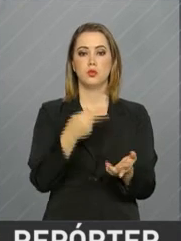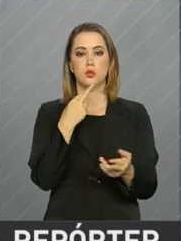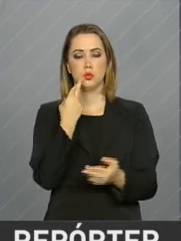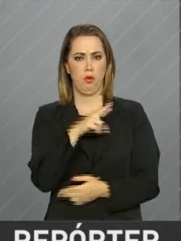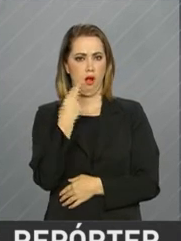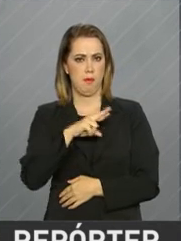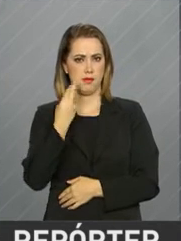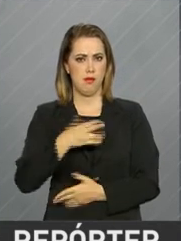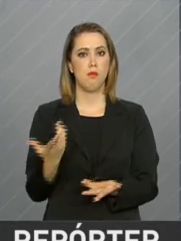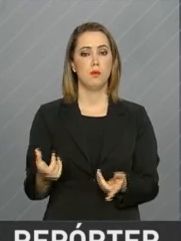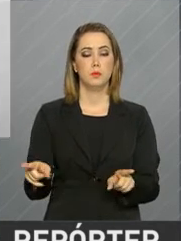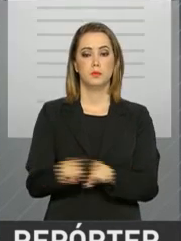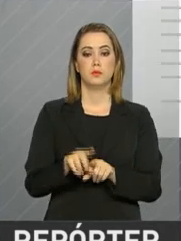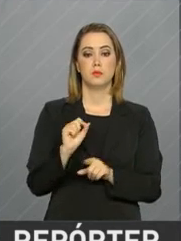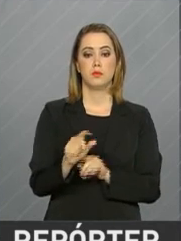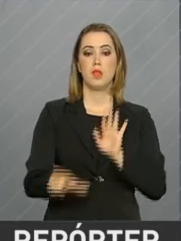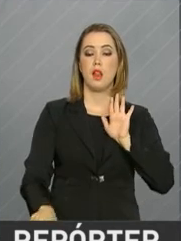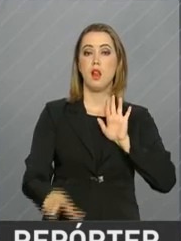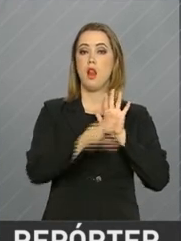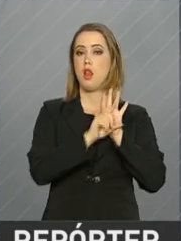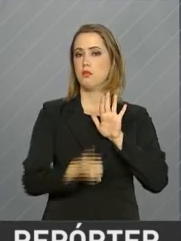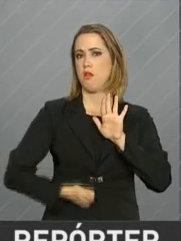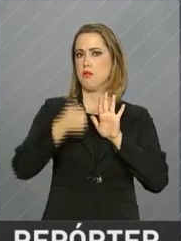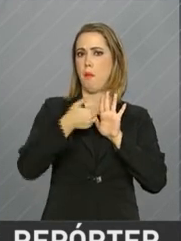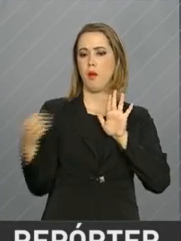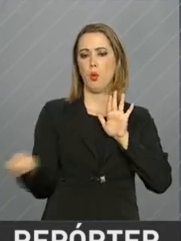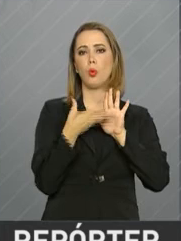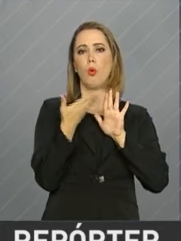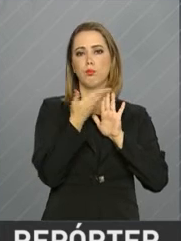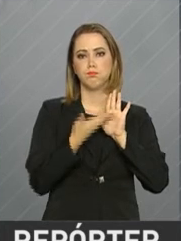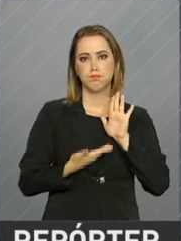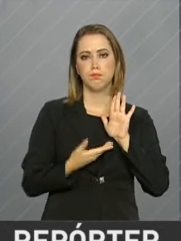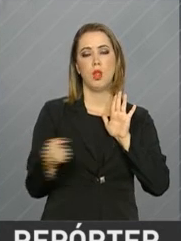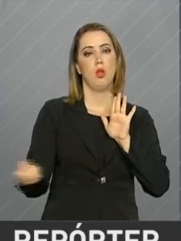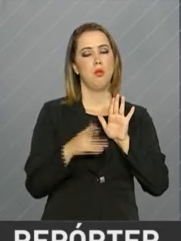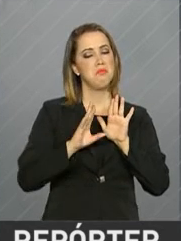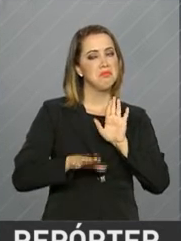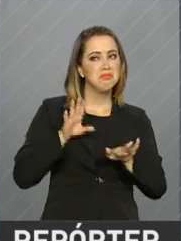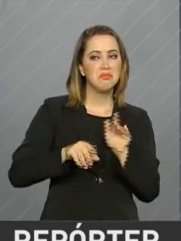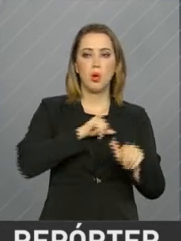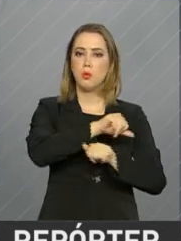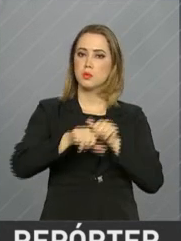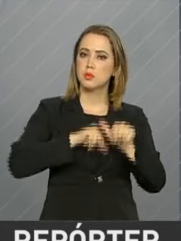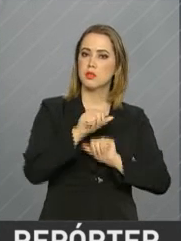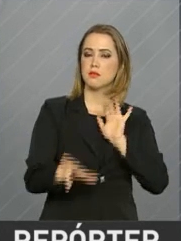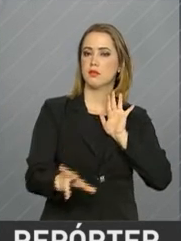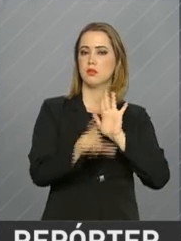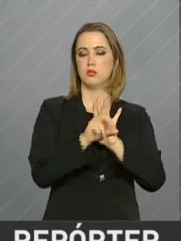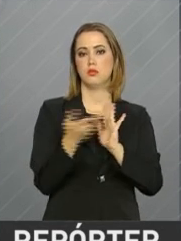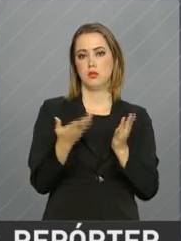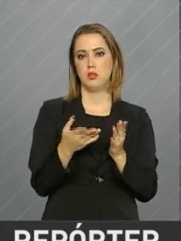de reclamações legislação mais moderna algumas normas devem ser alteradas ainda em 2017